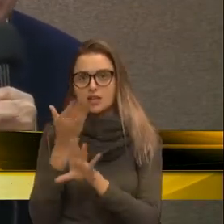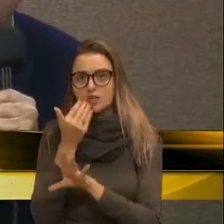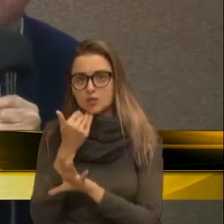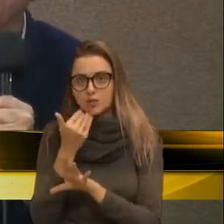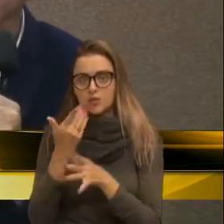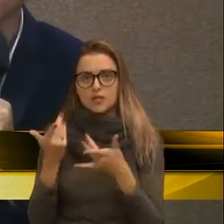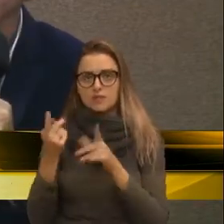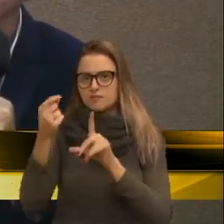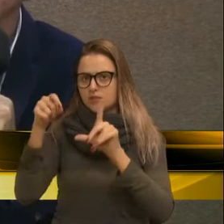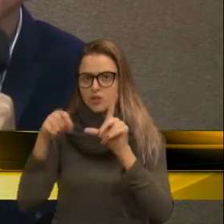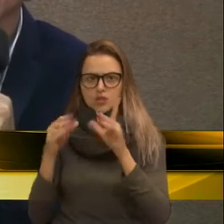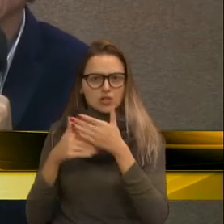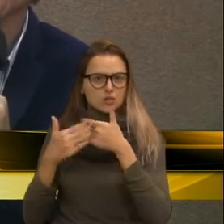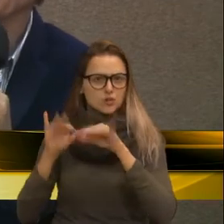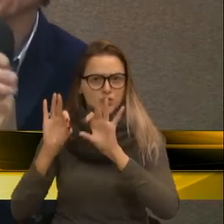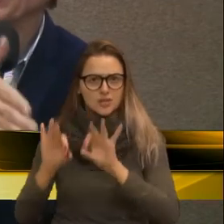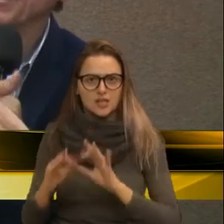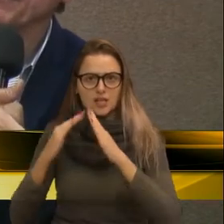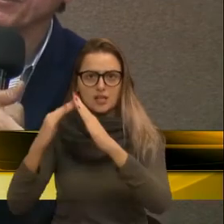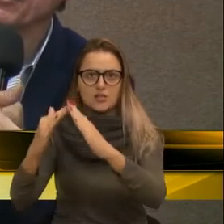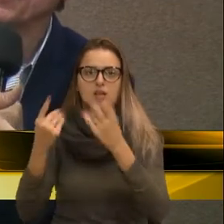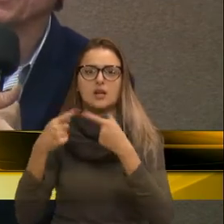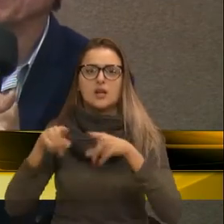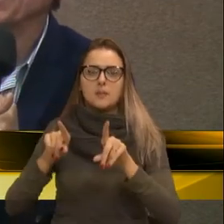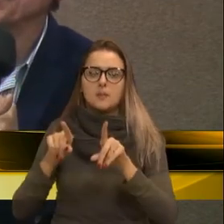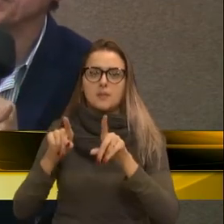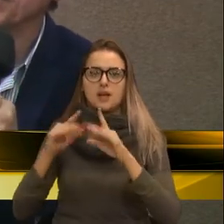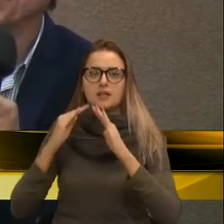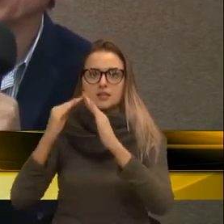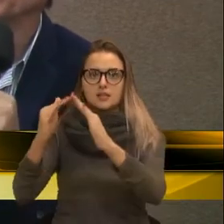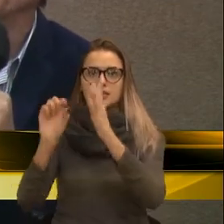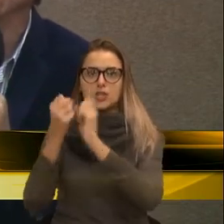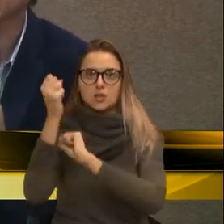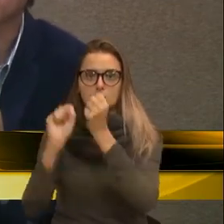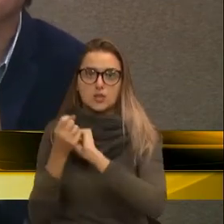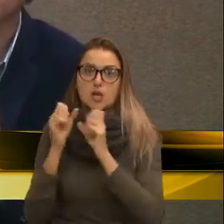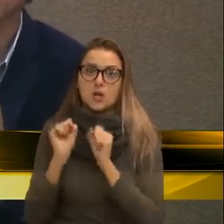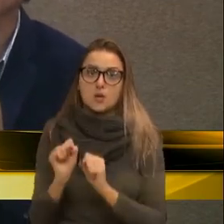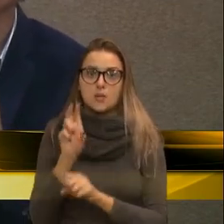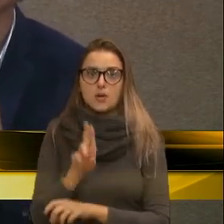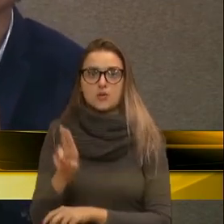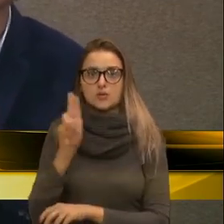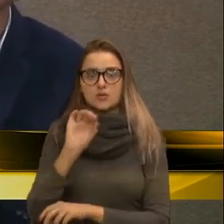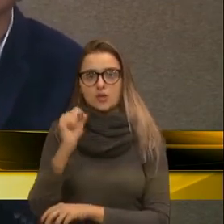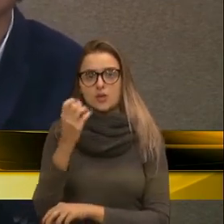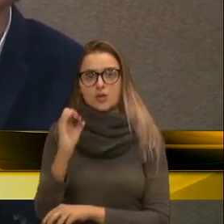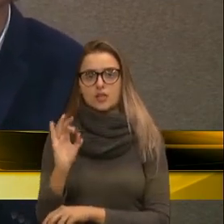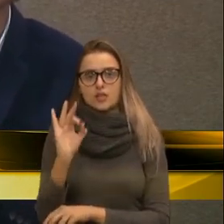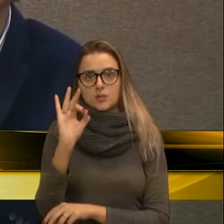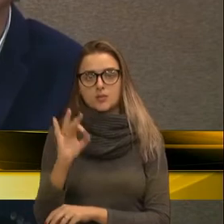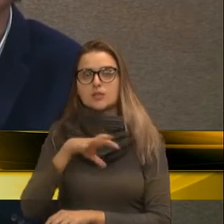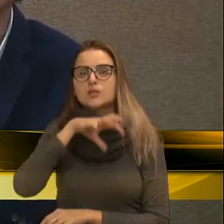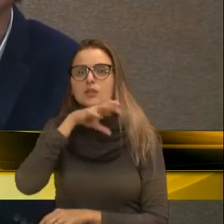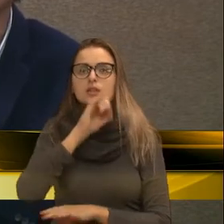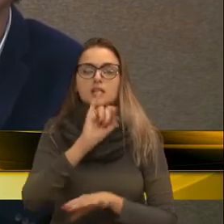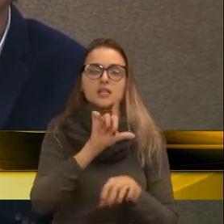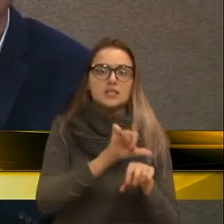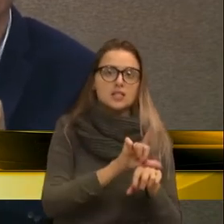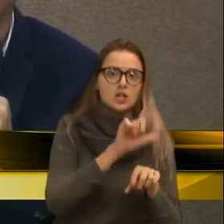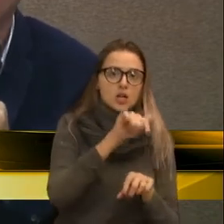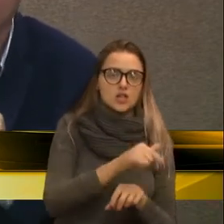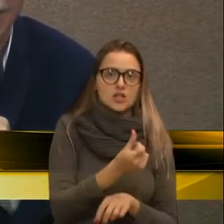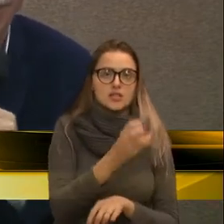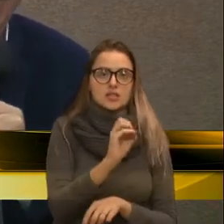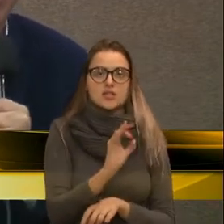está tudo certo, mas a categoria que ele foi construída é para a indústria, pode ocupar 80% do terreno, se fosse comércio, 60%. Então